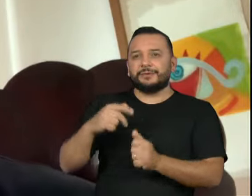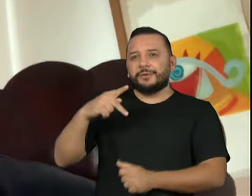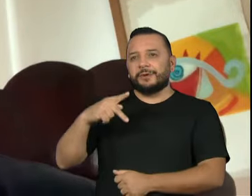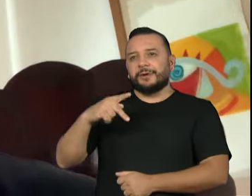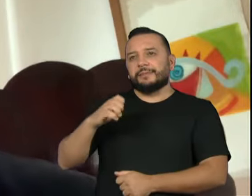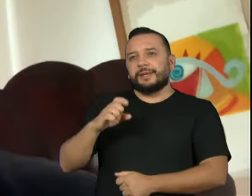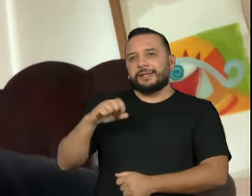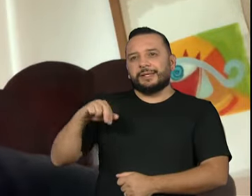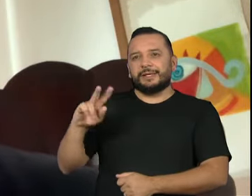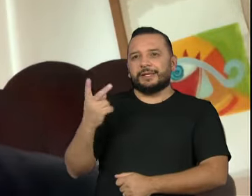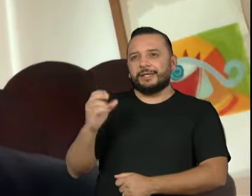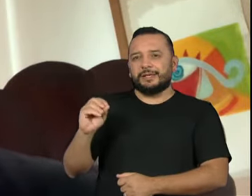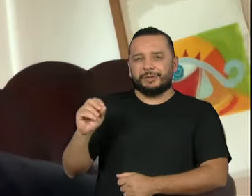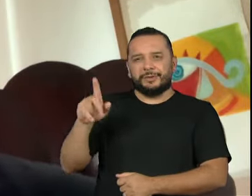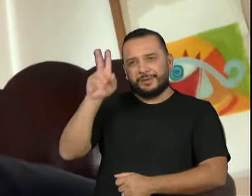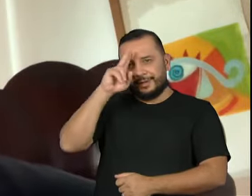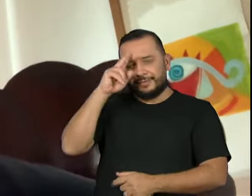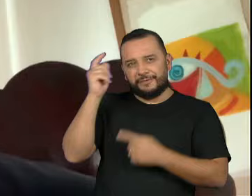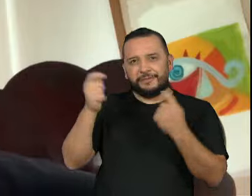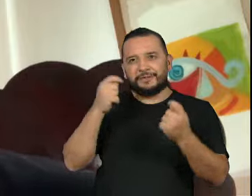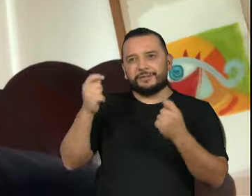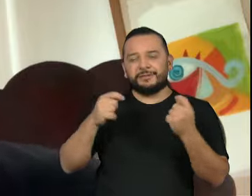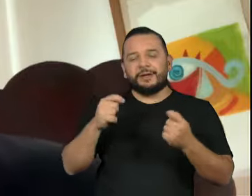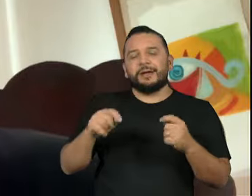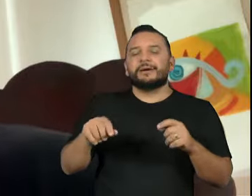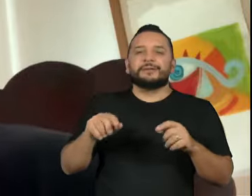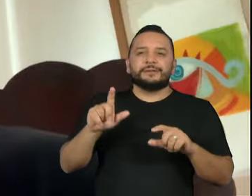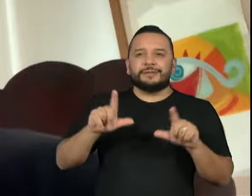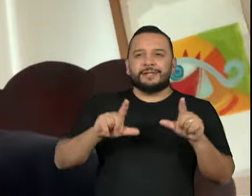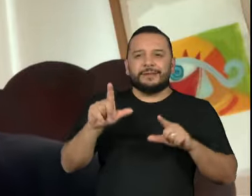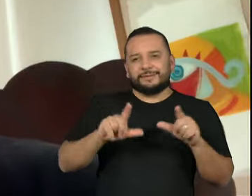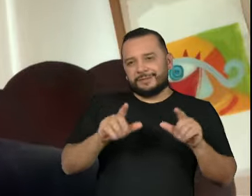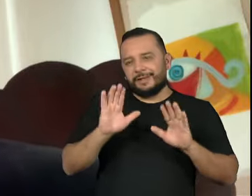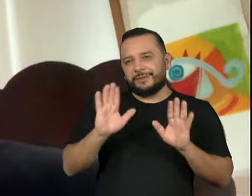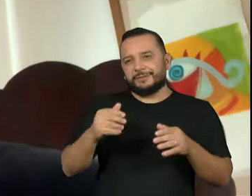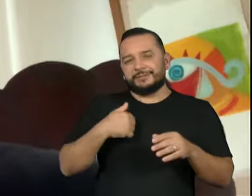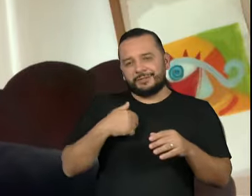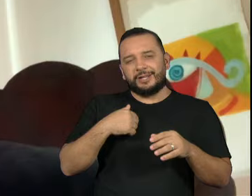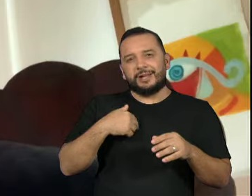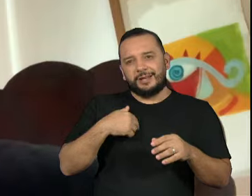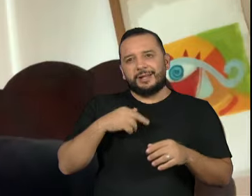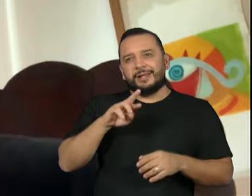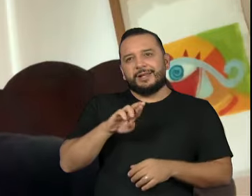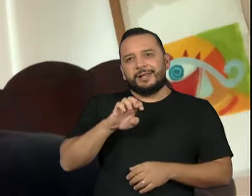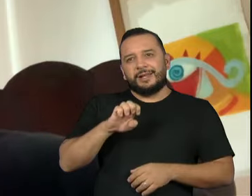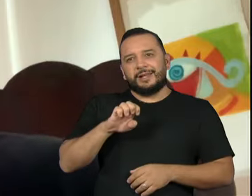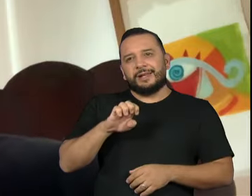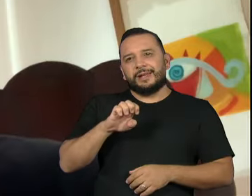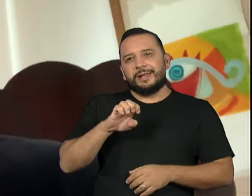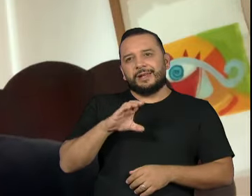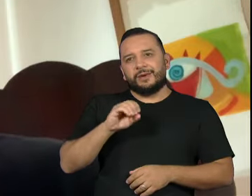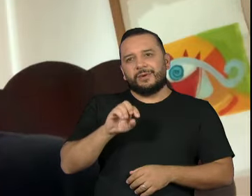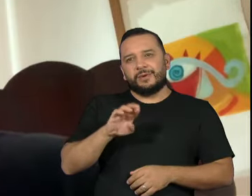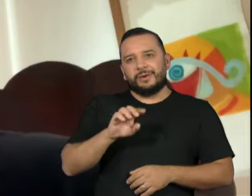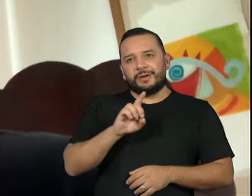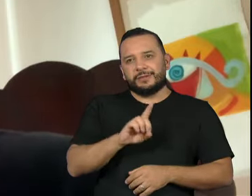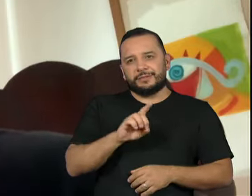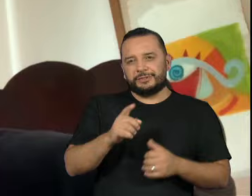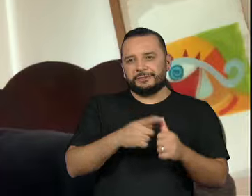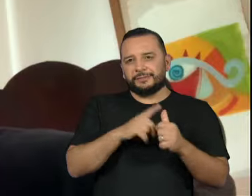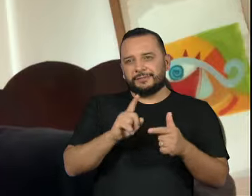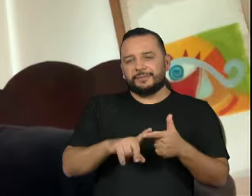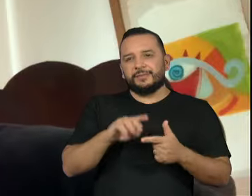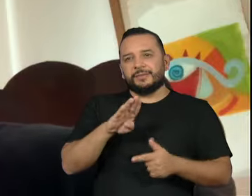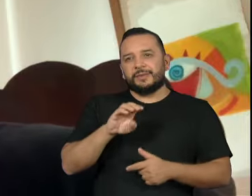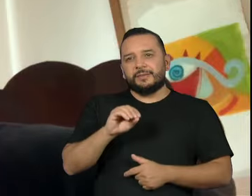lembro nos festivais da TV Record, os festivais de Bossa Nova, tudo aquilo que ela